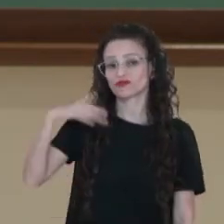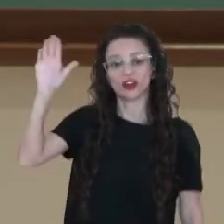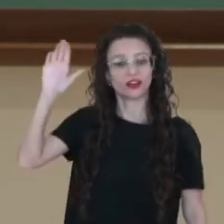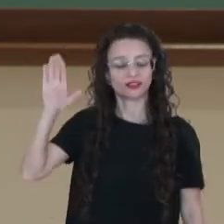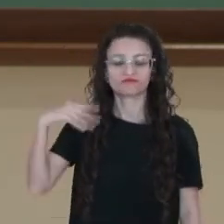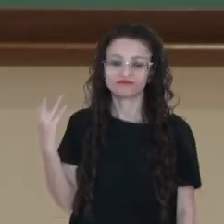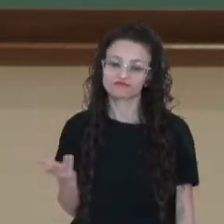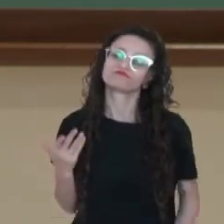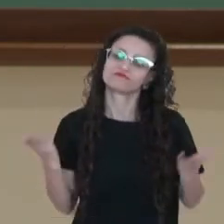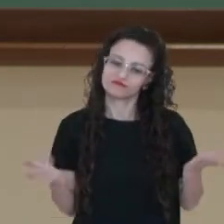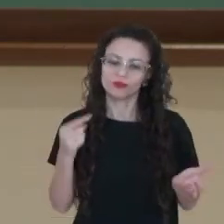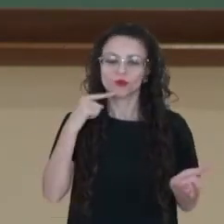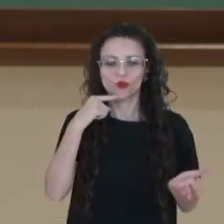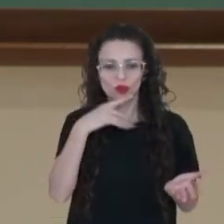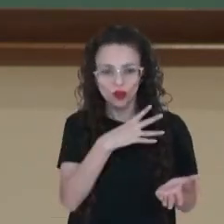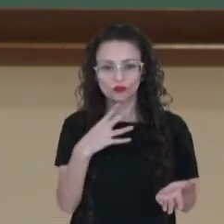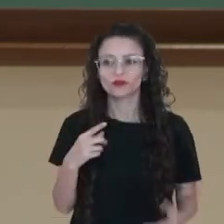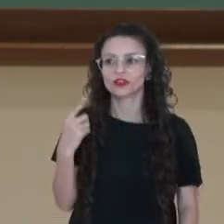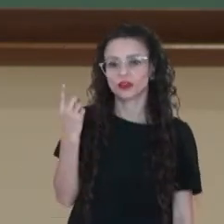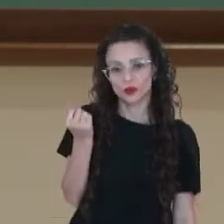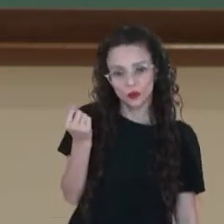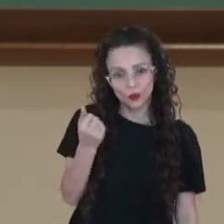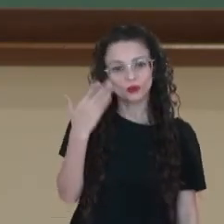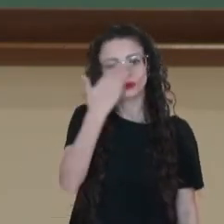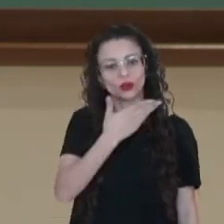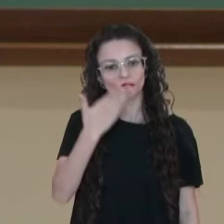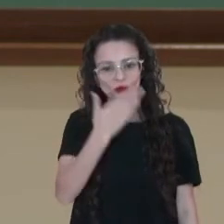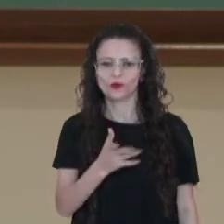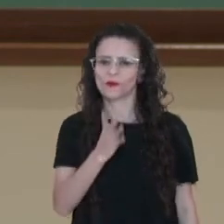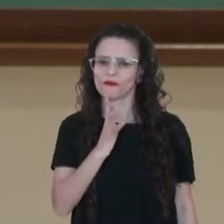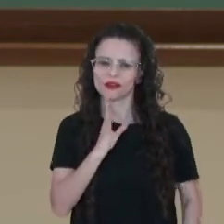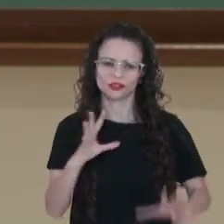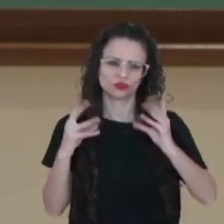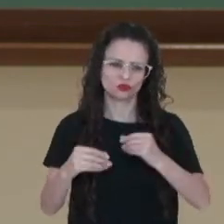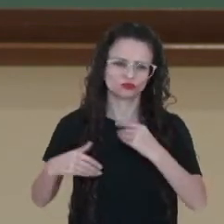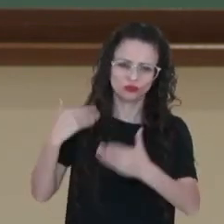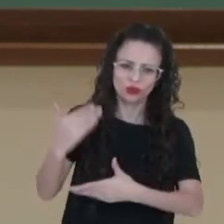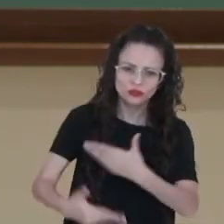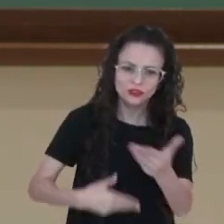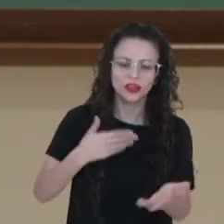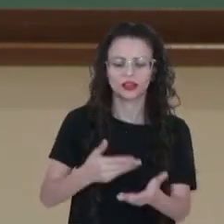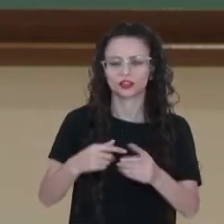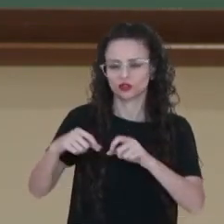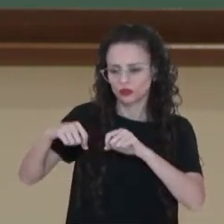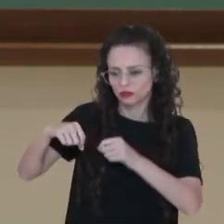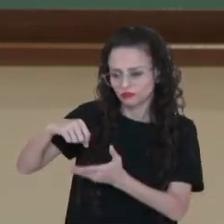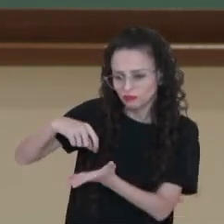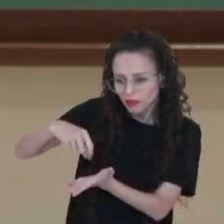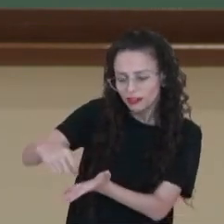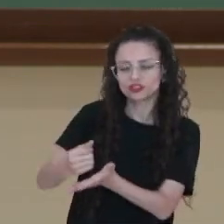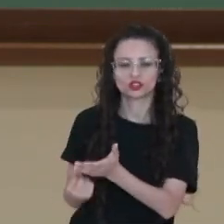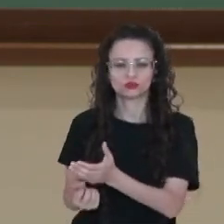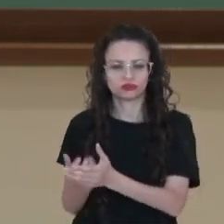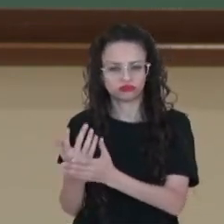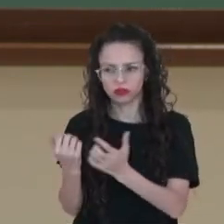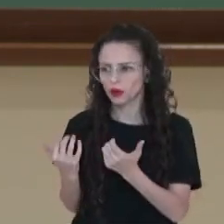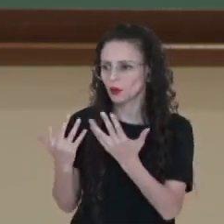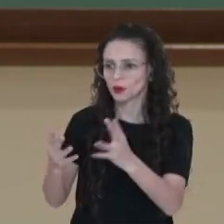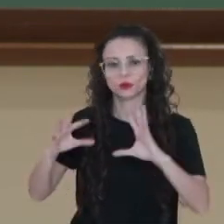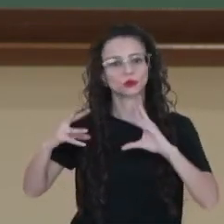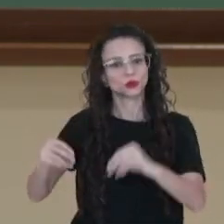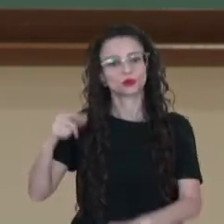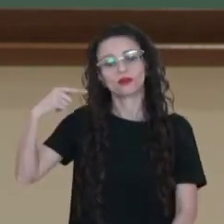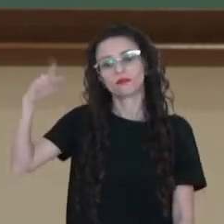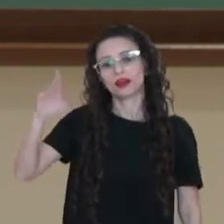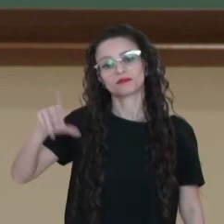aí, obviamente que o custo do açúcar deles, conhecendo todo o processo, desde o plantio até o refino, vai ser